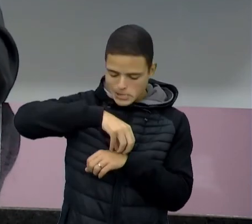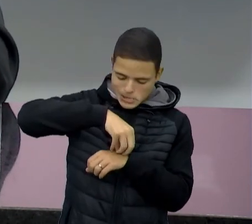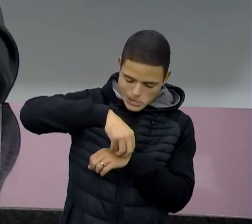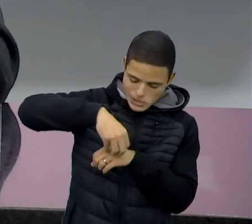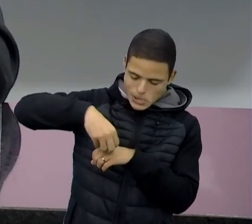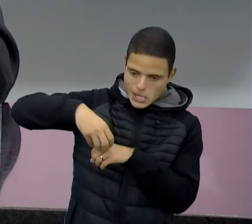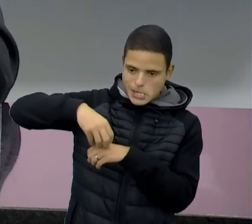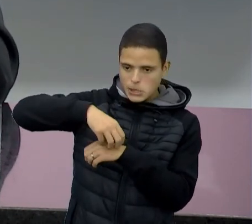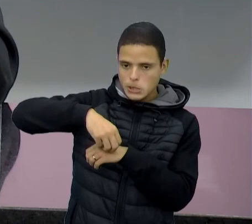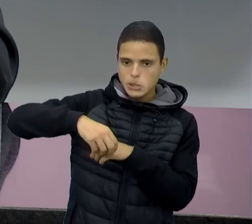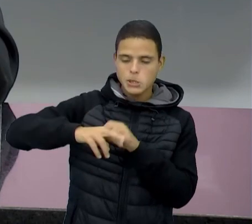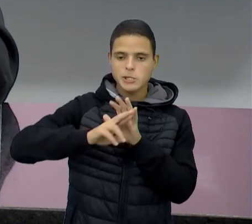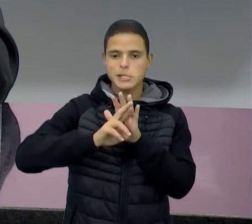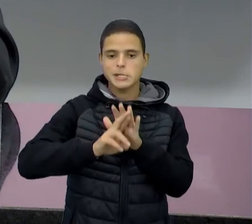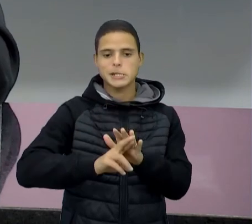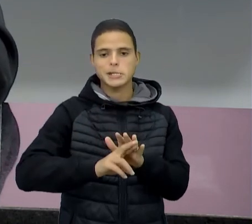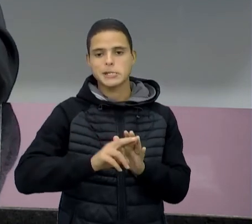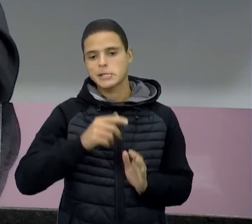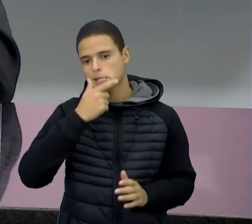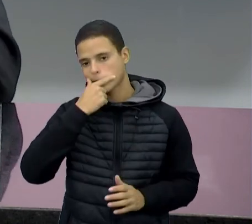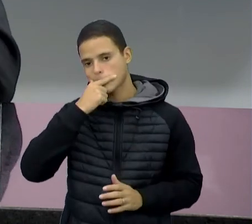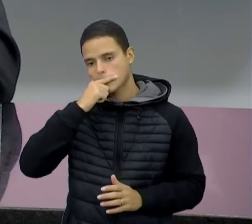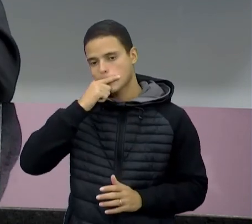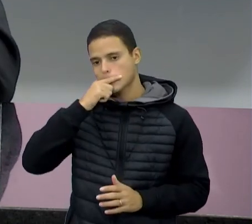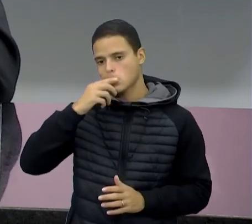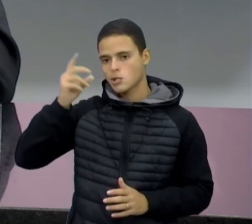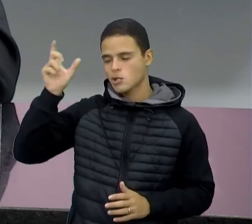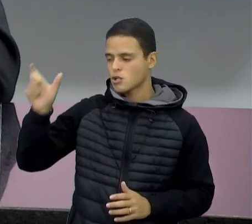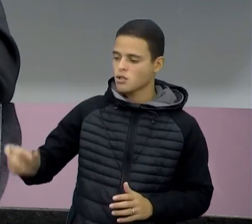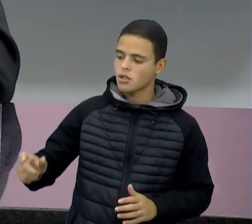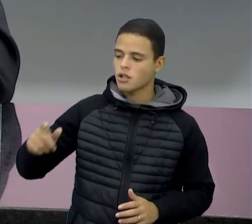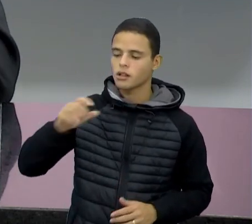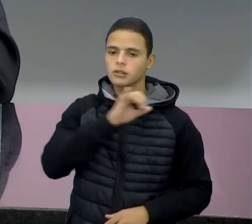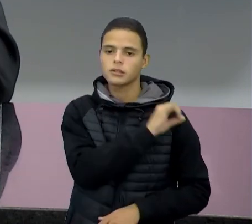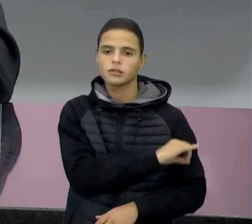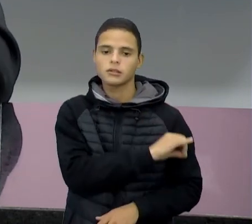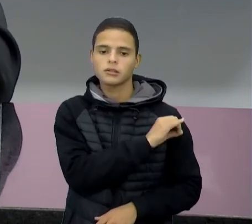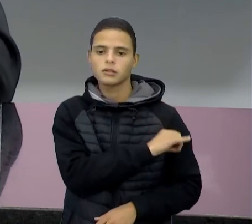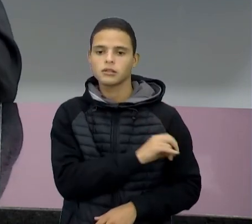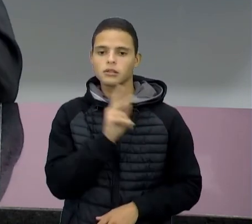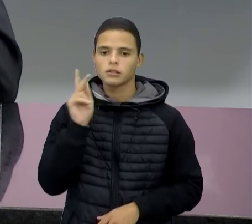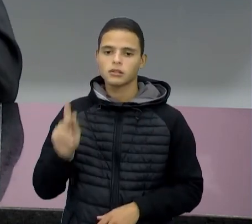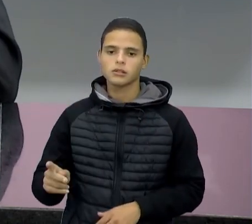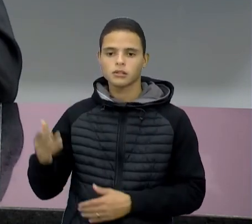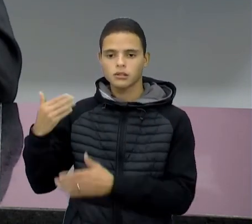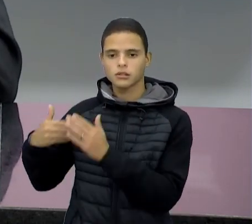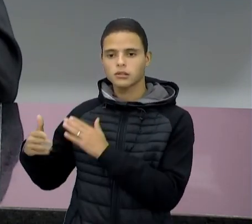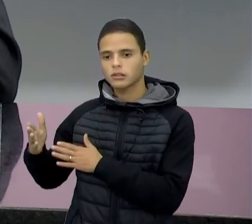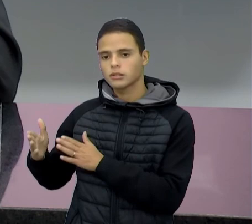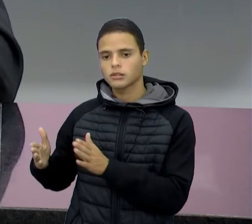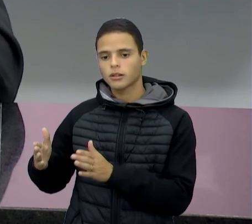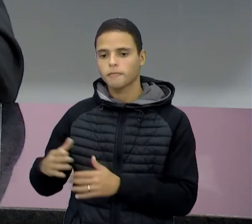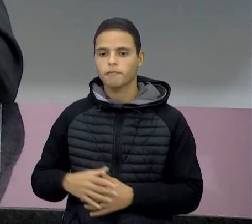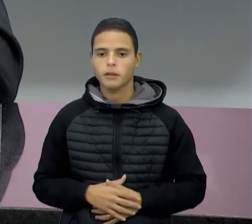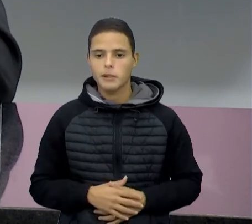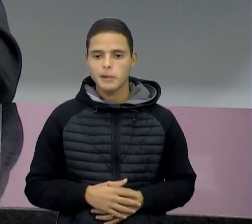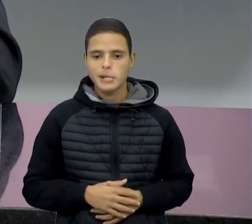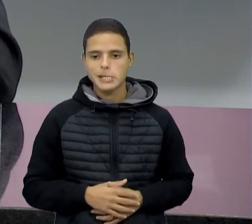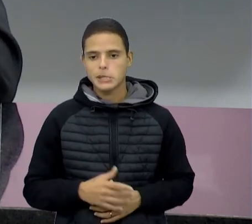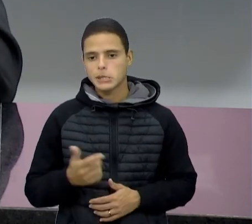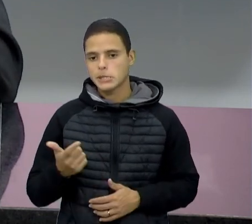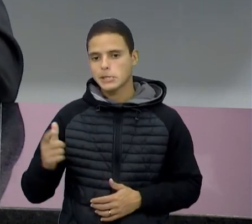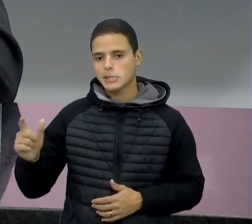barata está representando aí, no caso, o prefeito do Rio de Janeiro daquela época, tá? Então, vamos para a